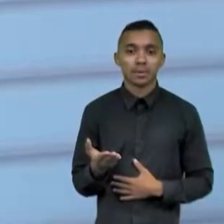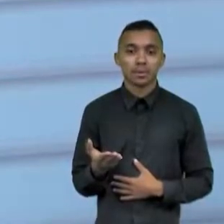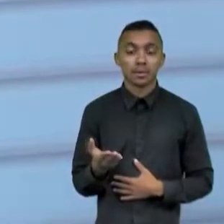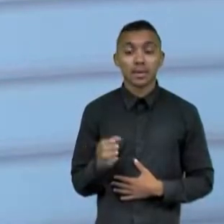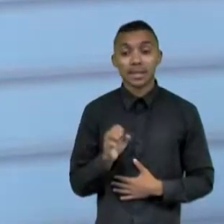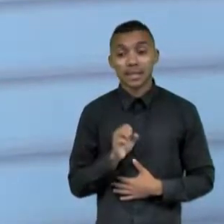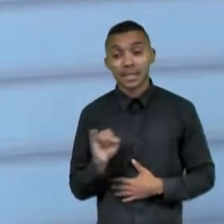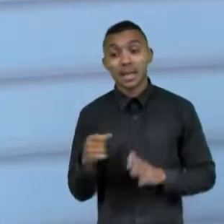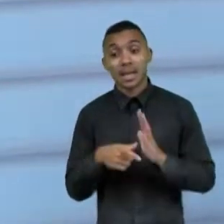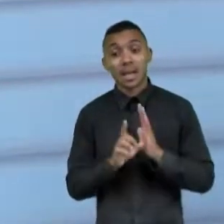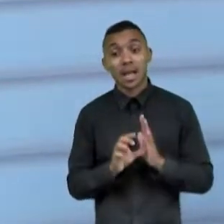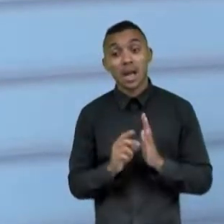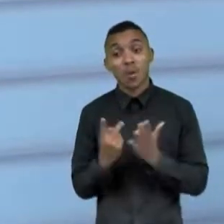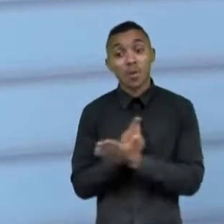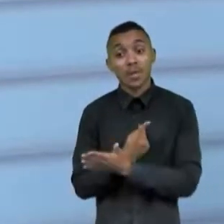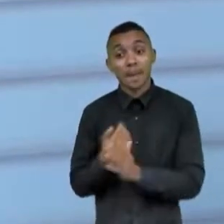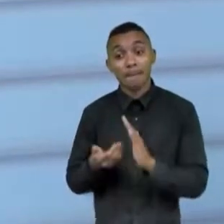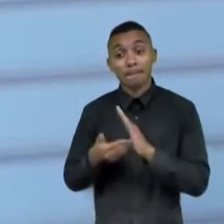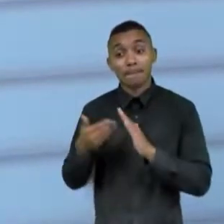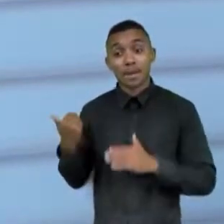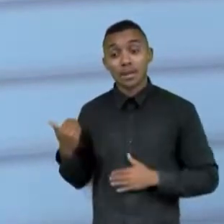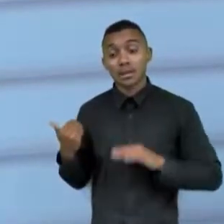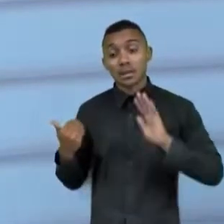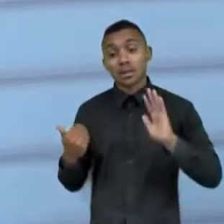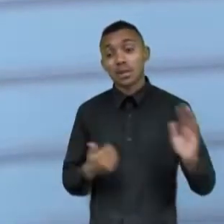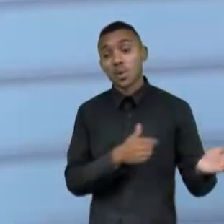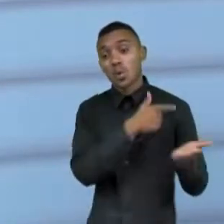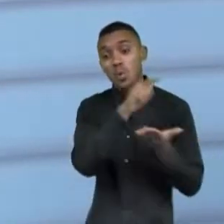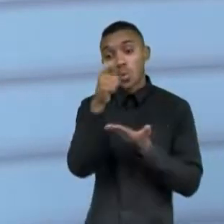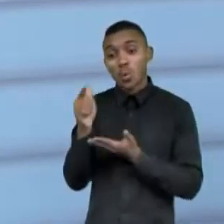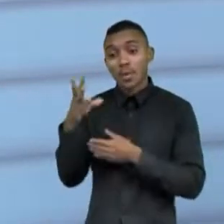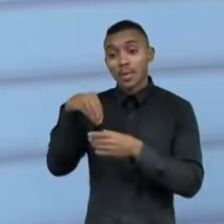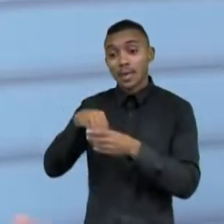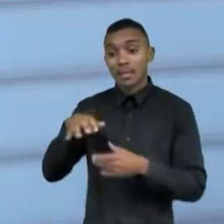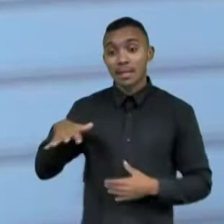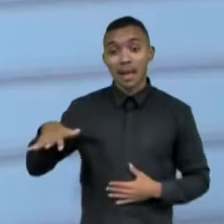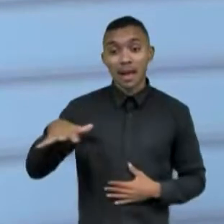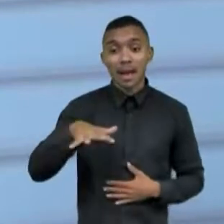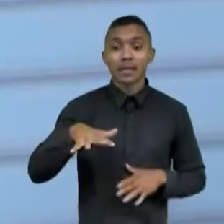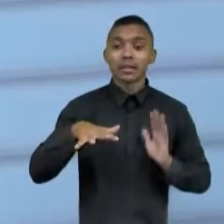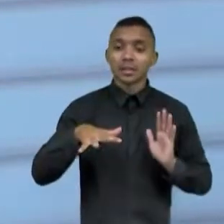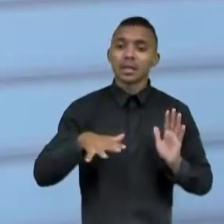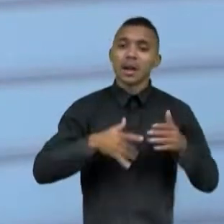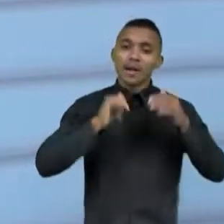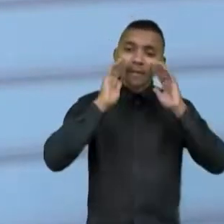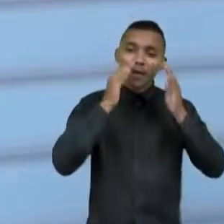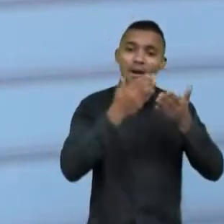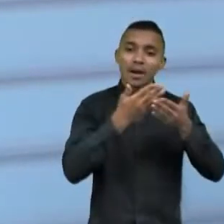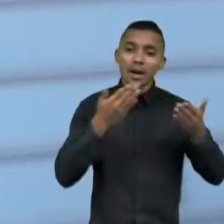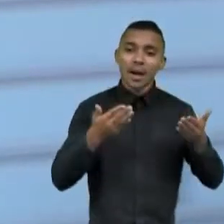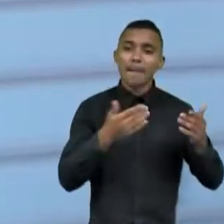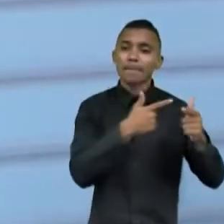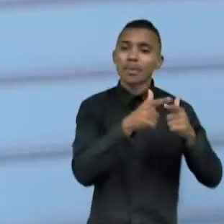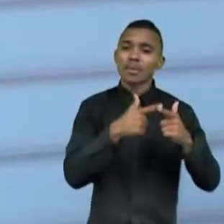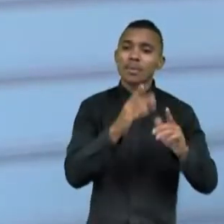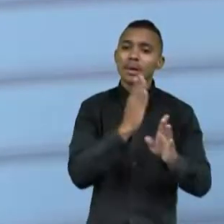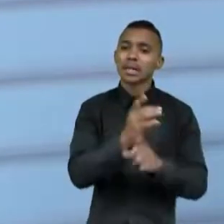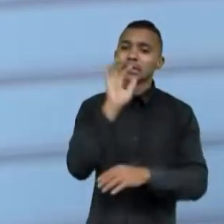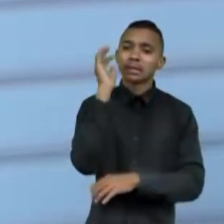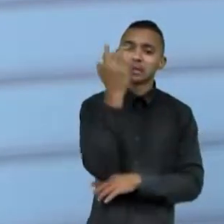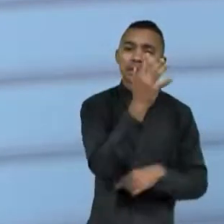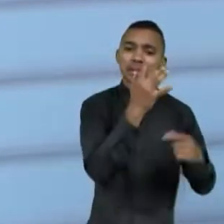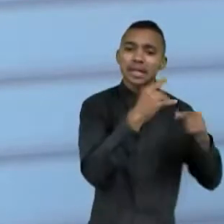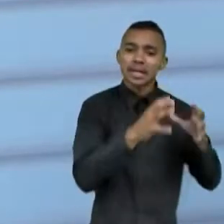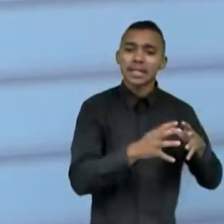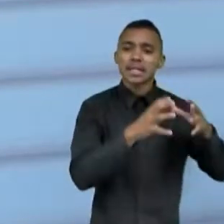despejos forçados. Os outros eixos de atuação do escritório, a gente trabalha com conflitos socioambientais de grande escala, né, que